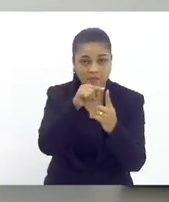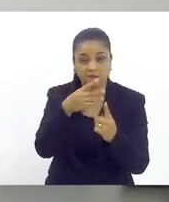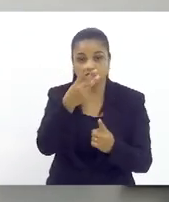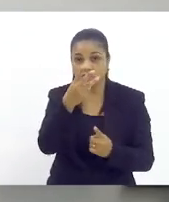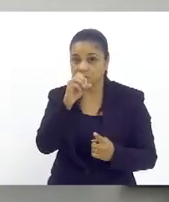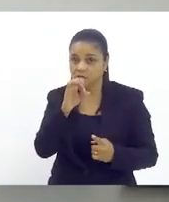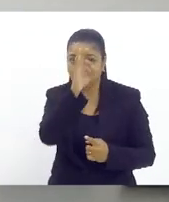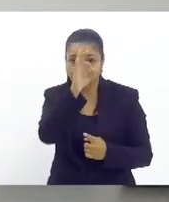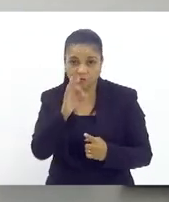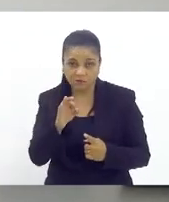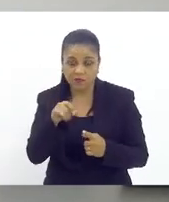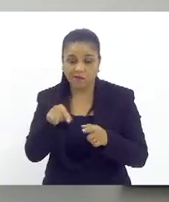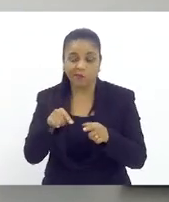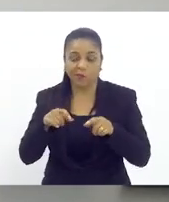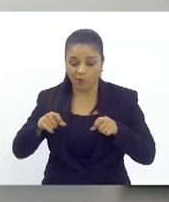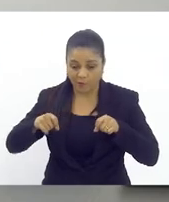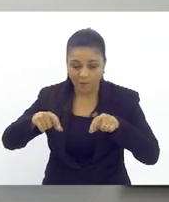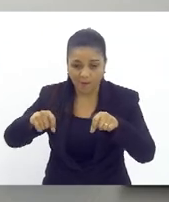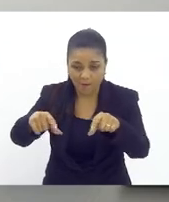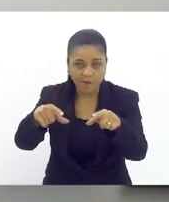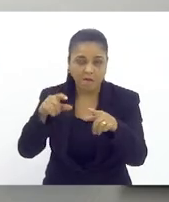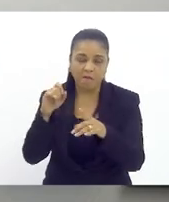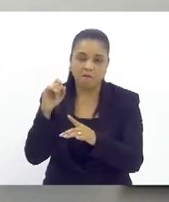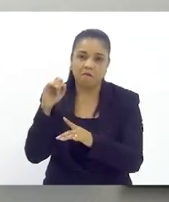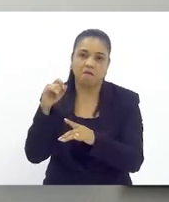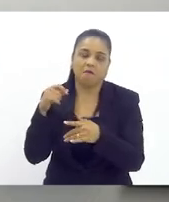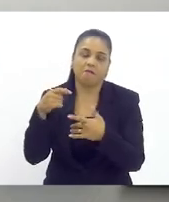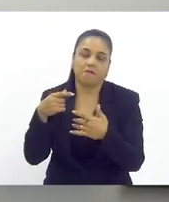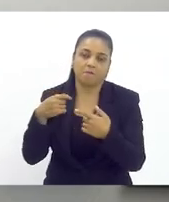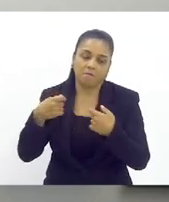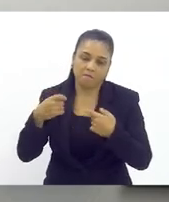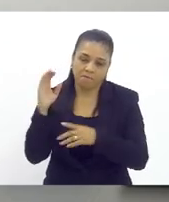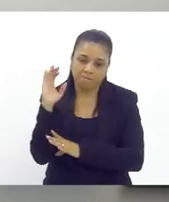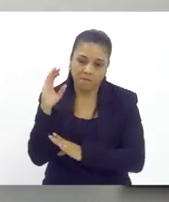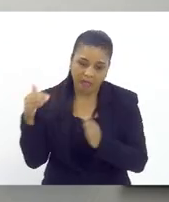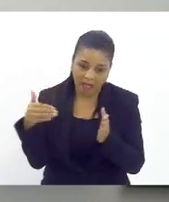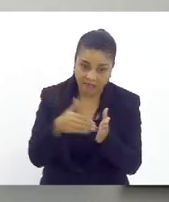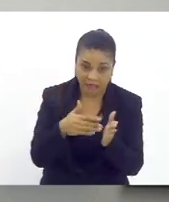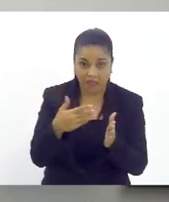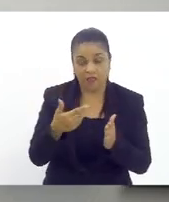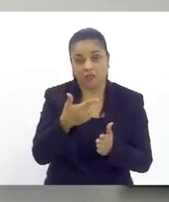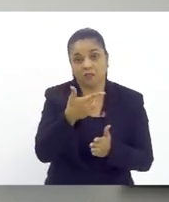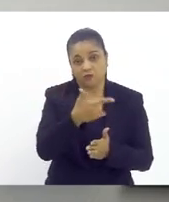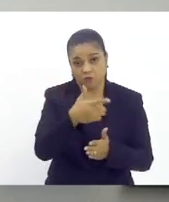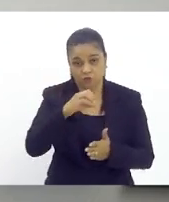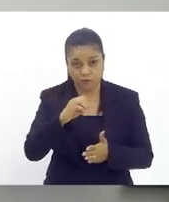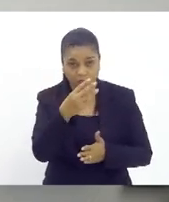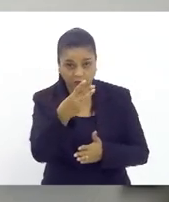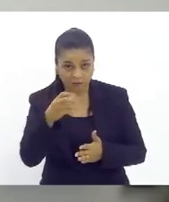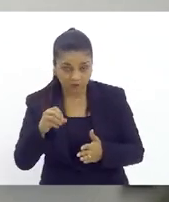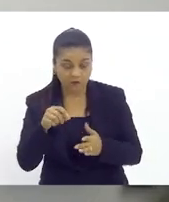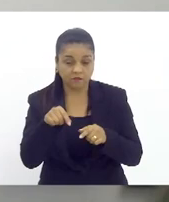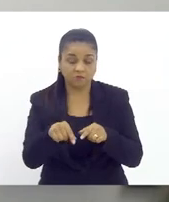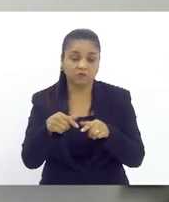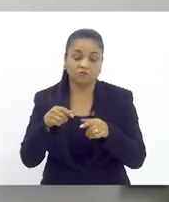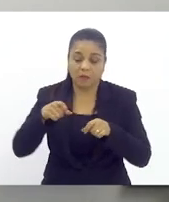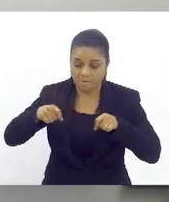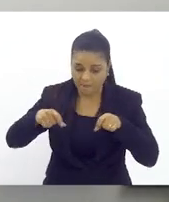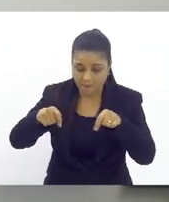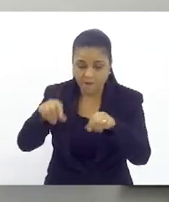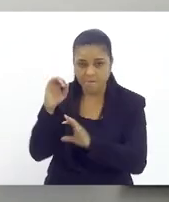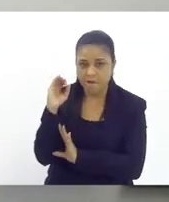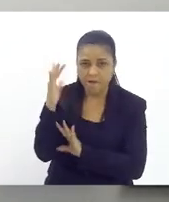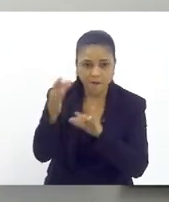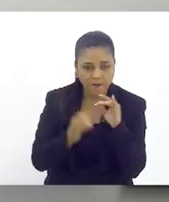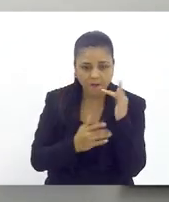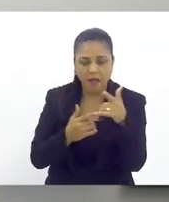ecossistemas degradados até 2030 Até a ponta lá onde a gente tá restaurando áreas a gente tá atuando